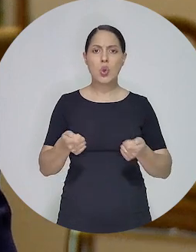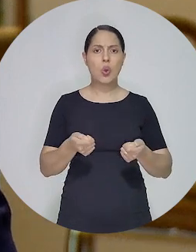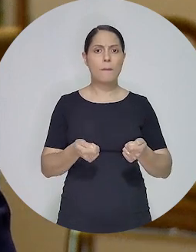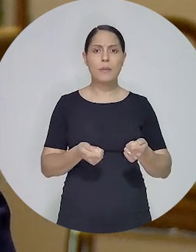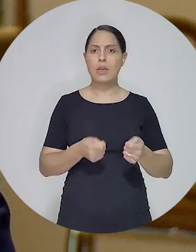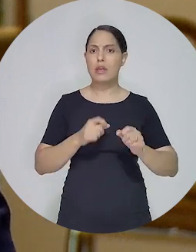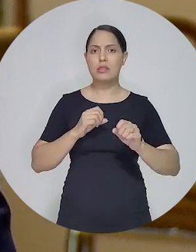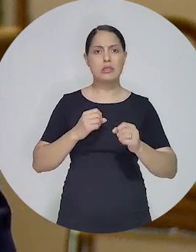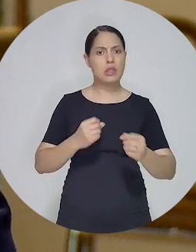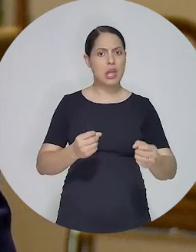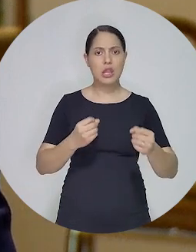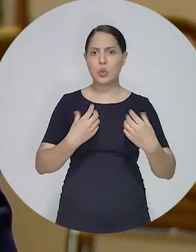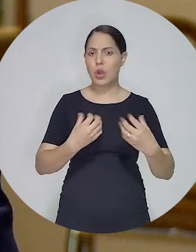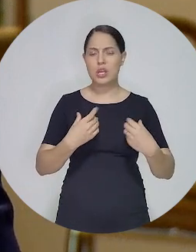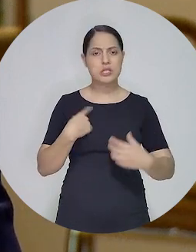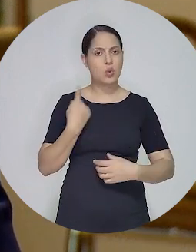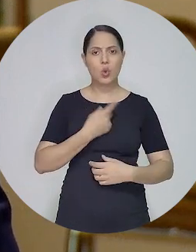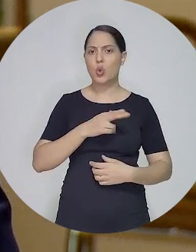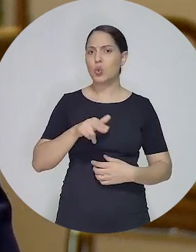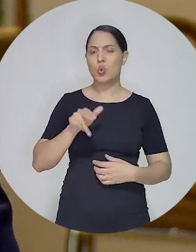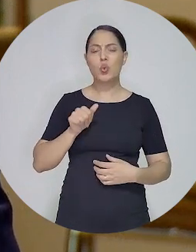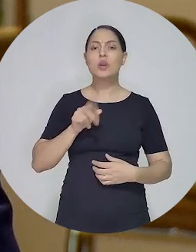Nunca economizou na nossa educação.